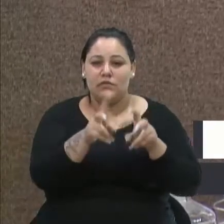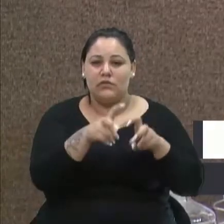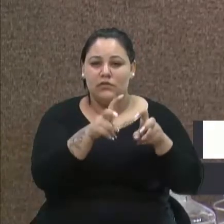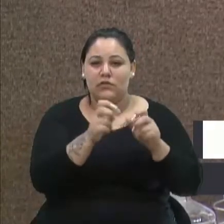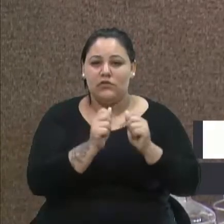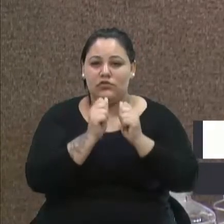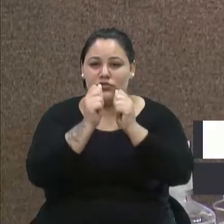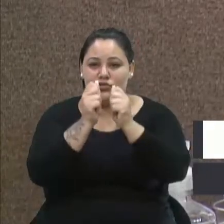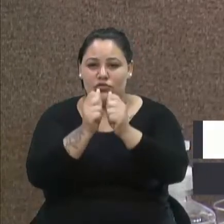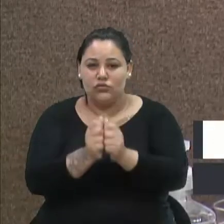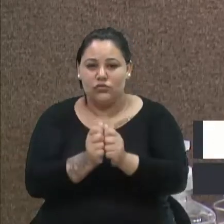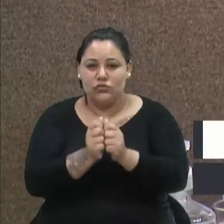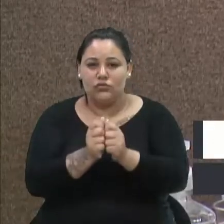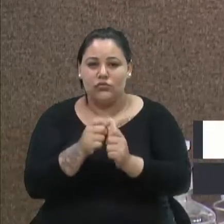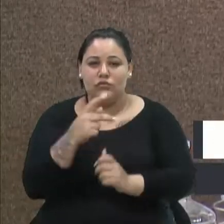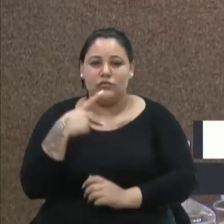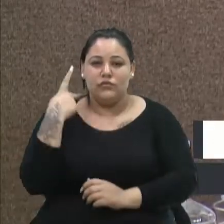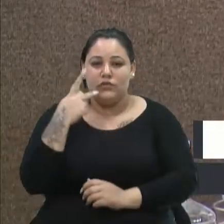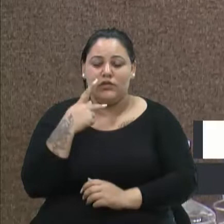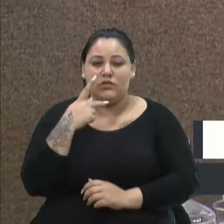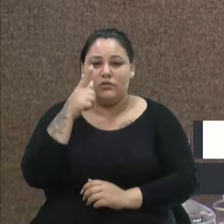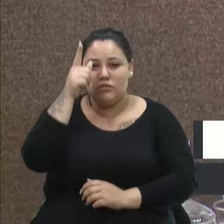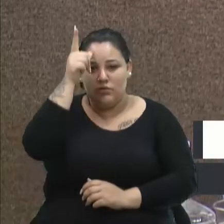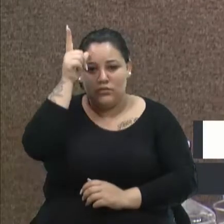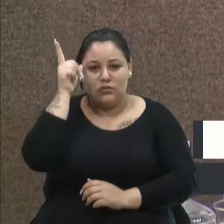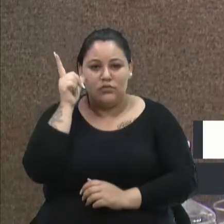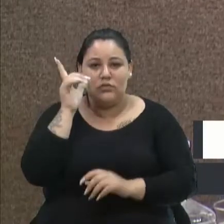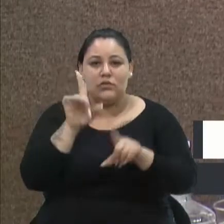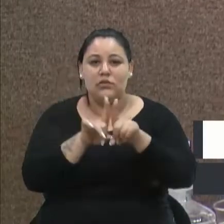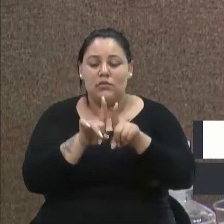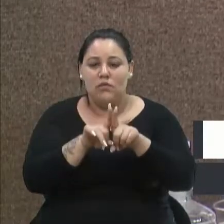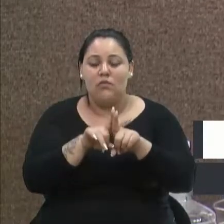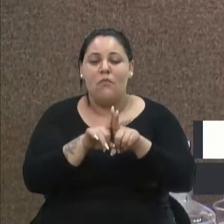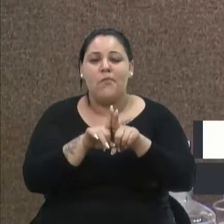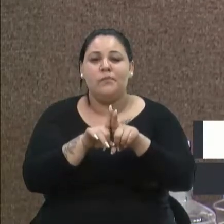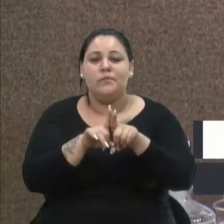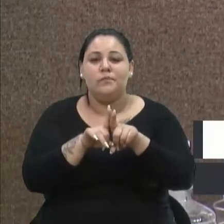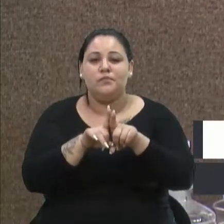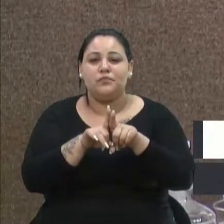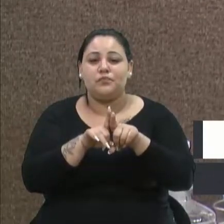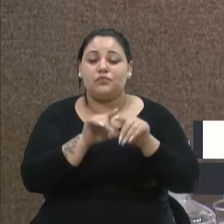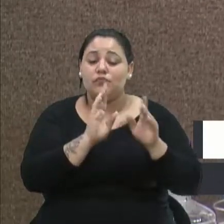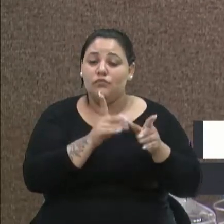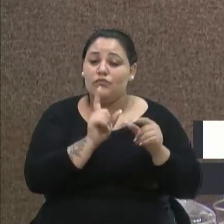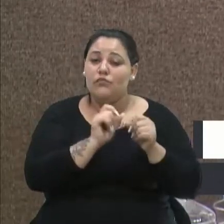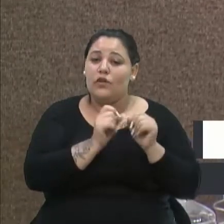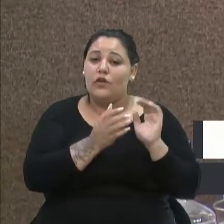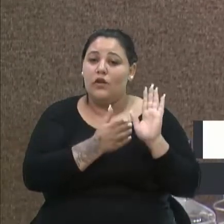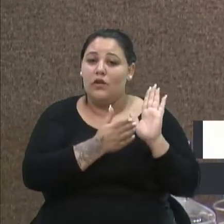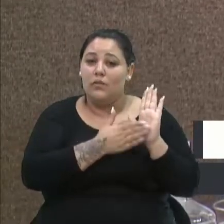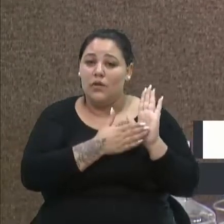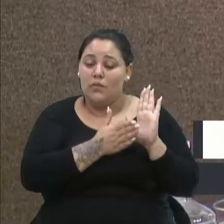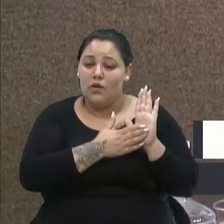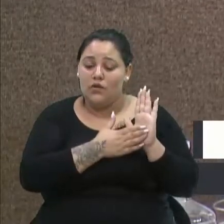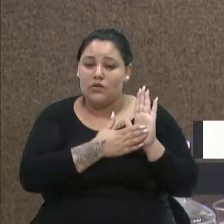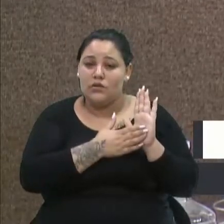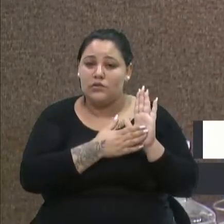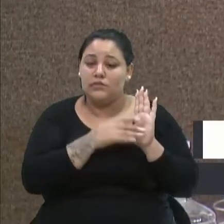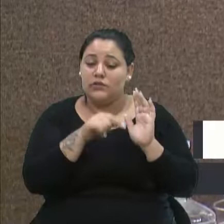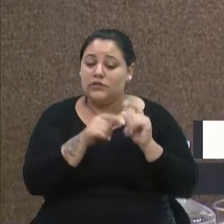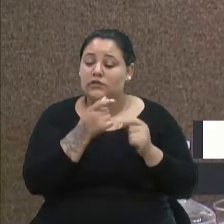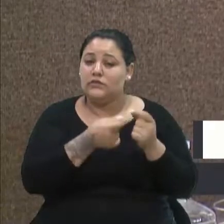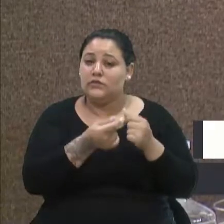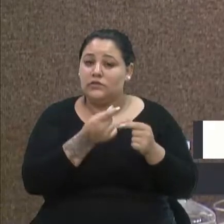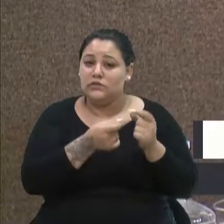vereador Lucas, que era presidente, aonde foi proposto que este financiamento